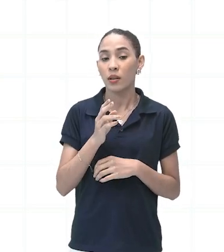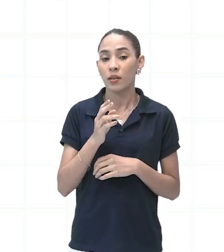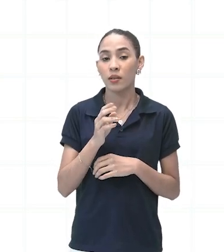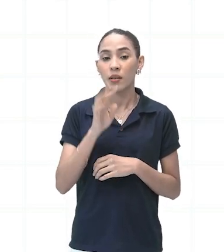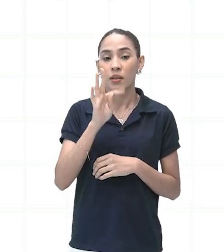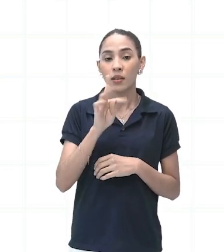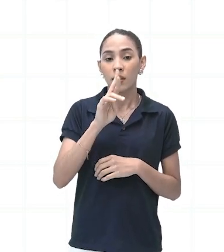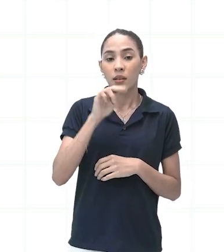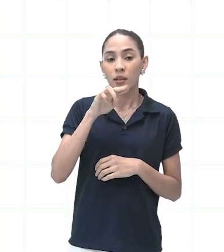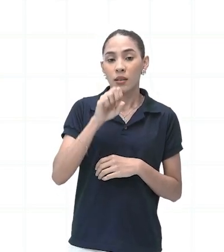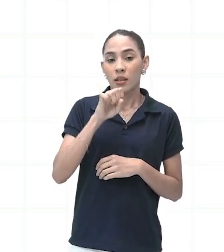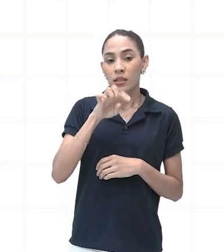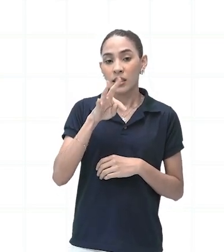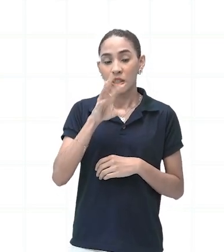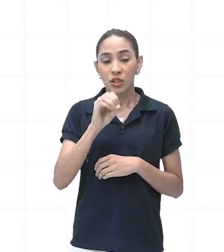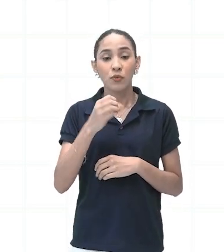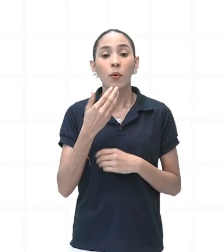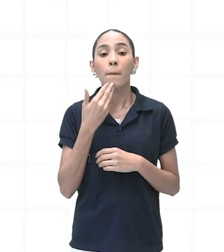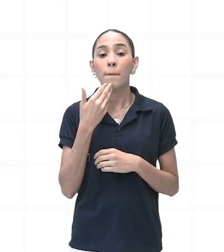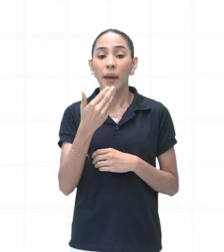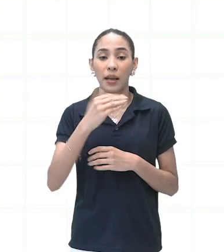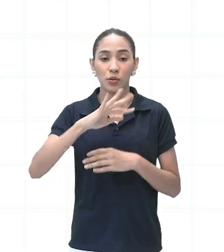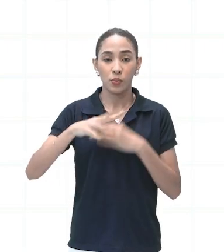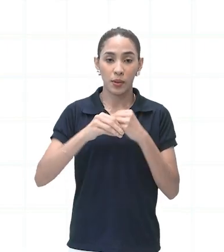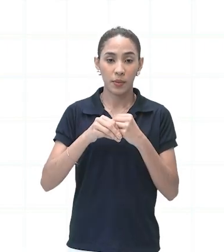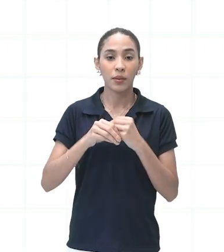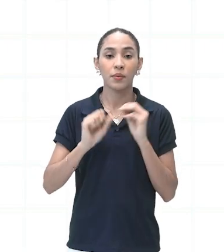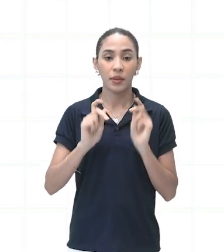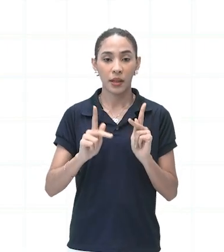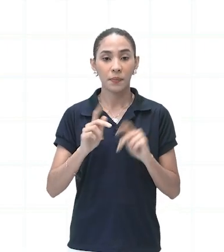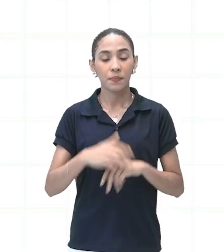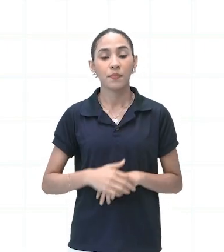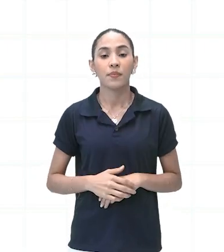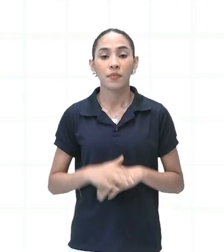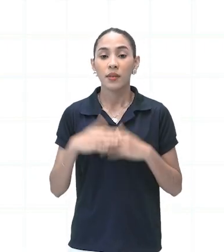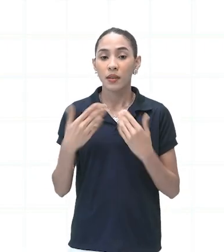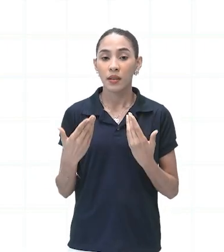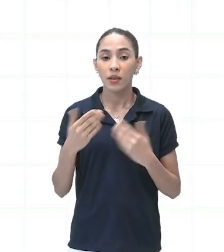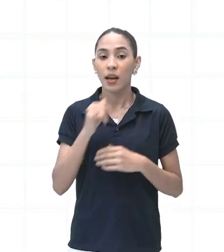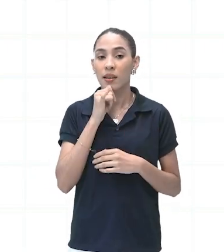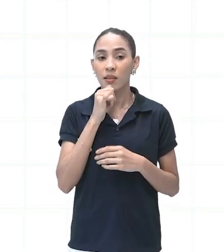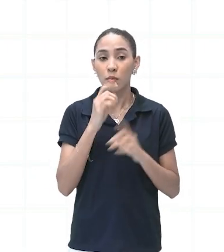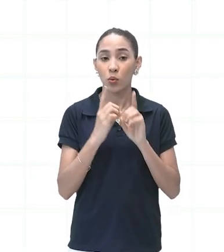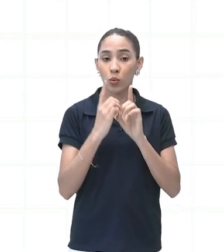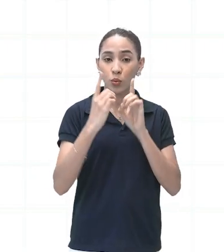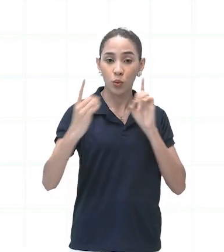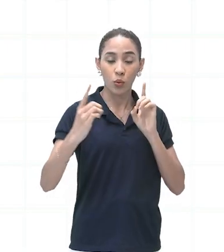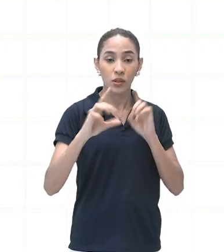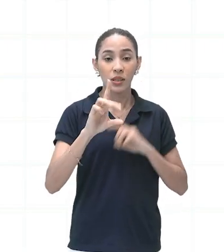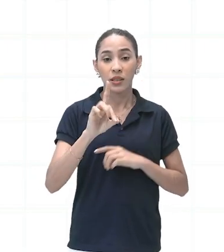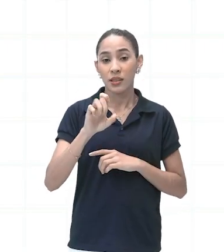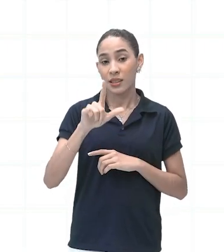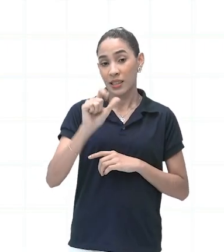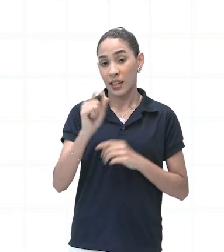nome transitivo, é um nome que pede complemento, tá bom? Então, longe